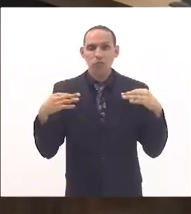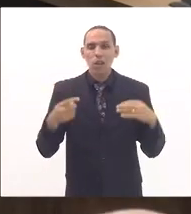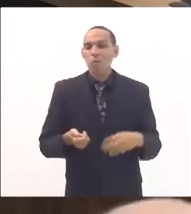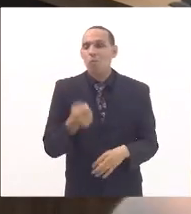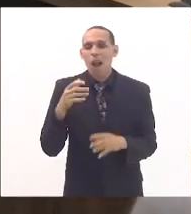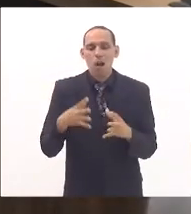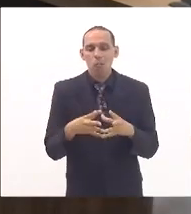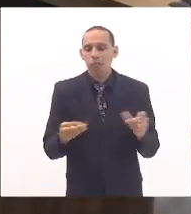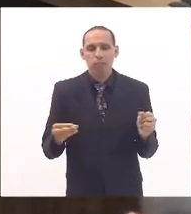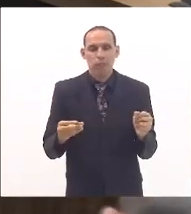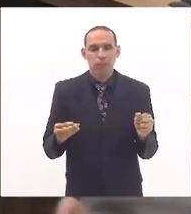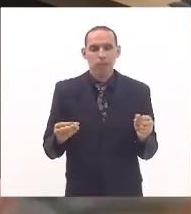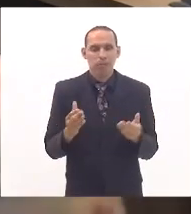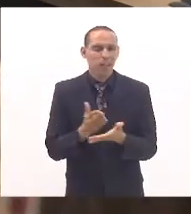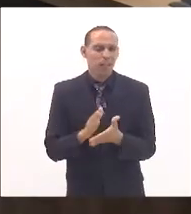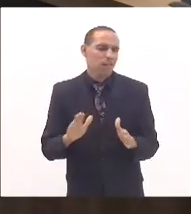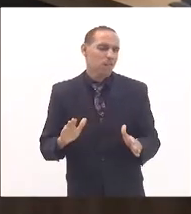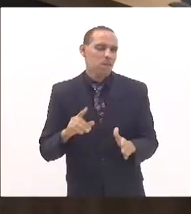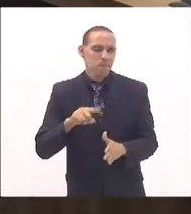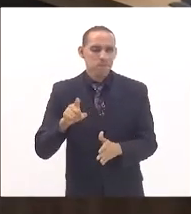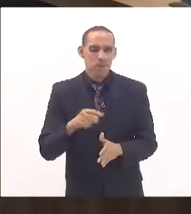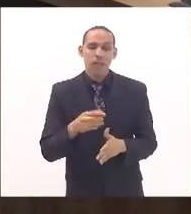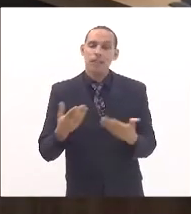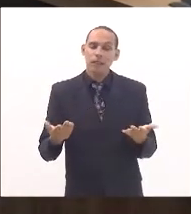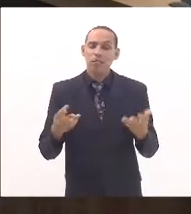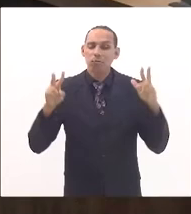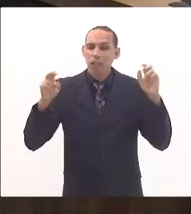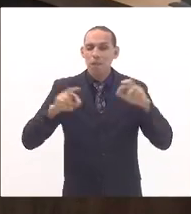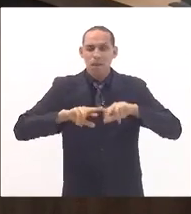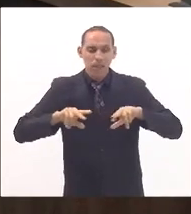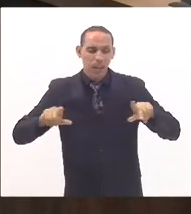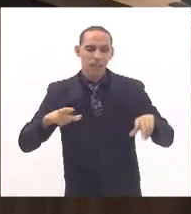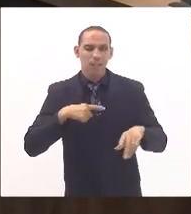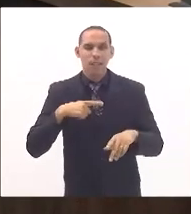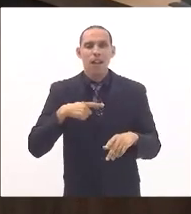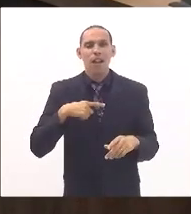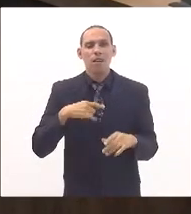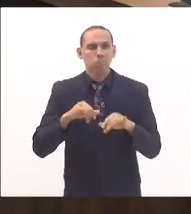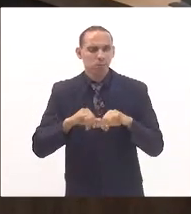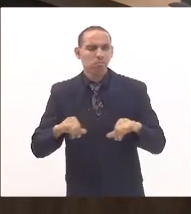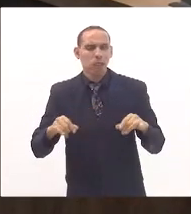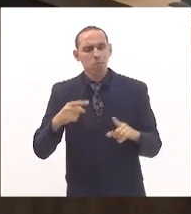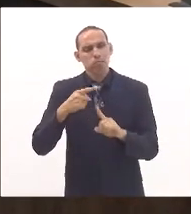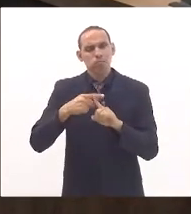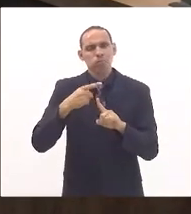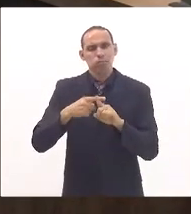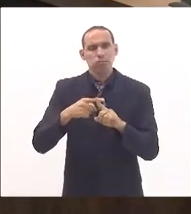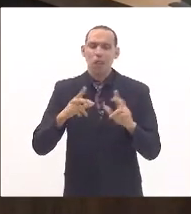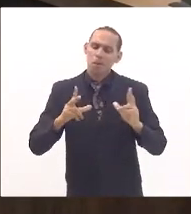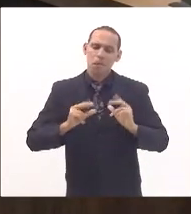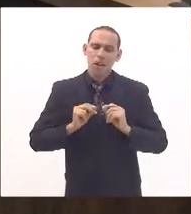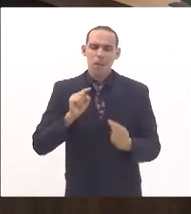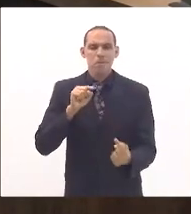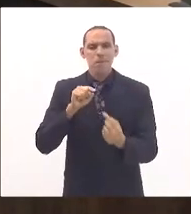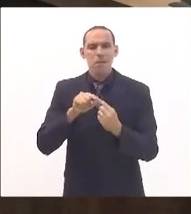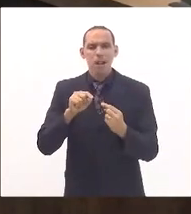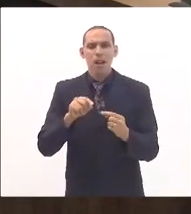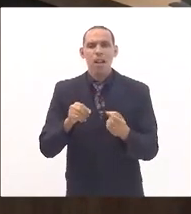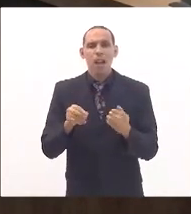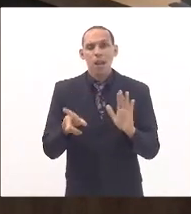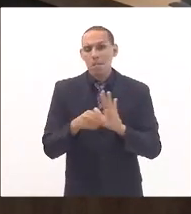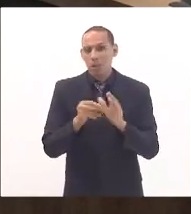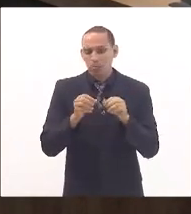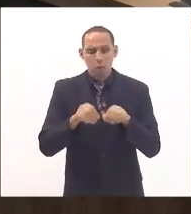Enfim, então, há vários temas aqui implicados. Acho que a mensagem é positiva, o parecer no mérito é favorável, sem prejuízo das emendas